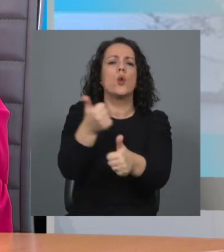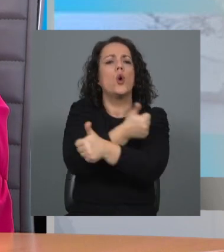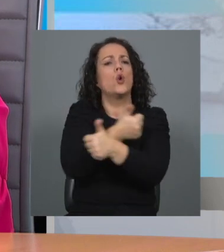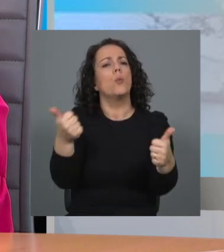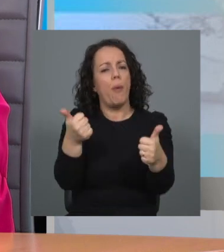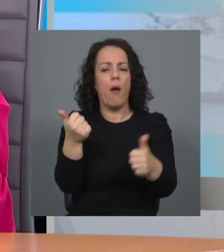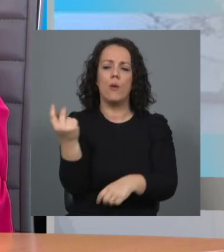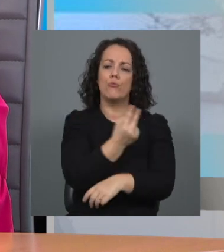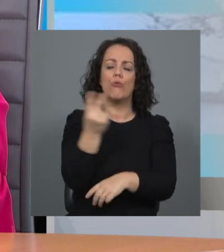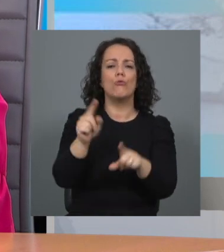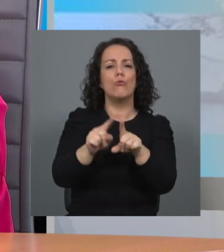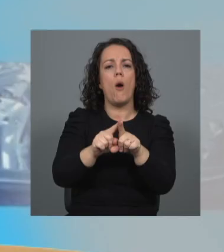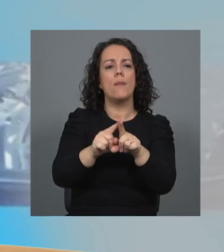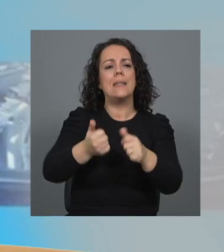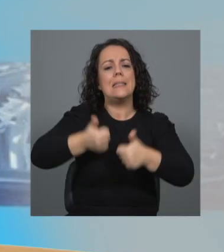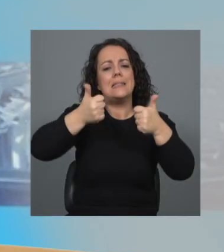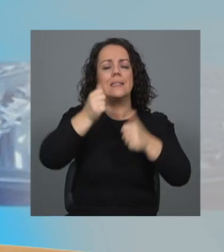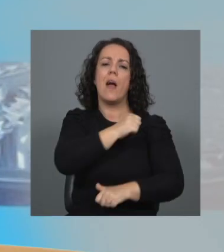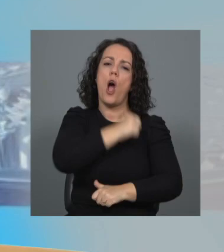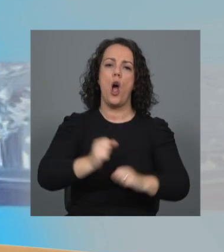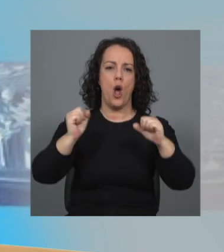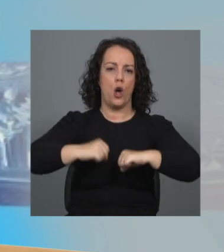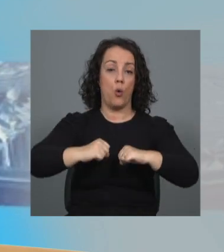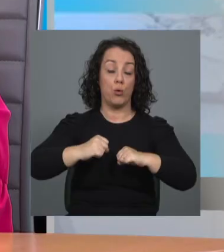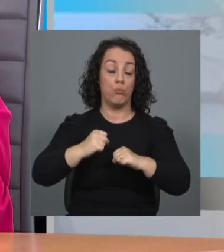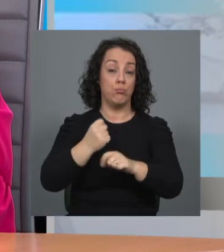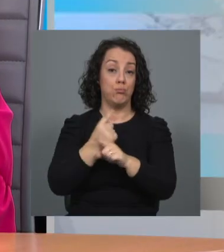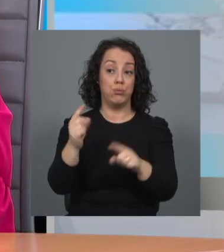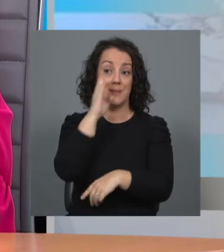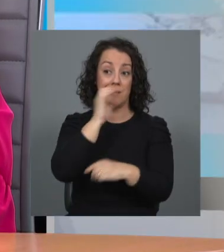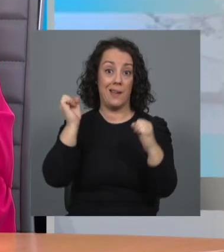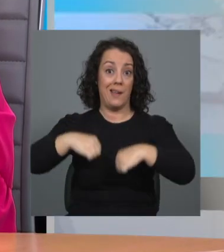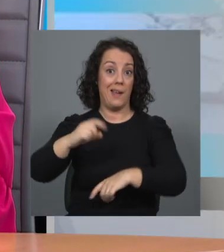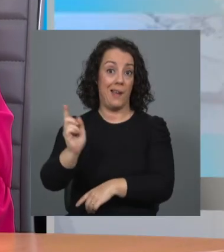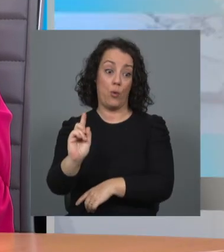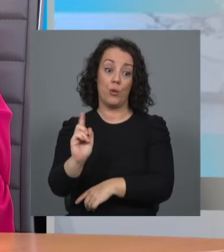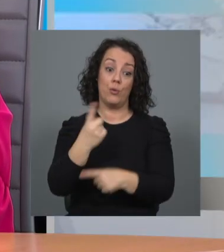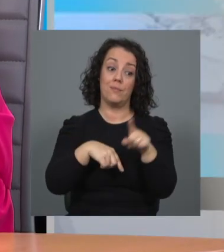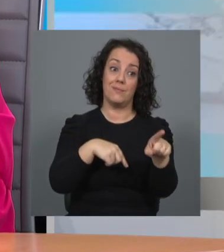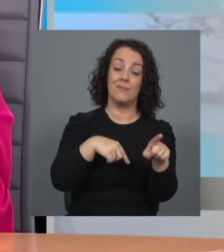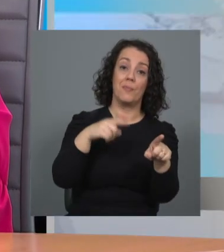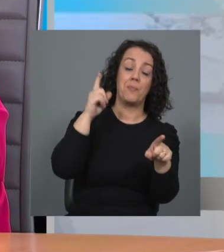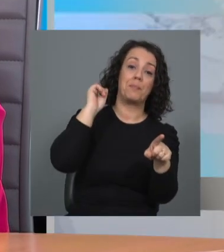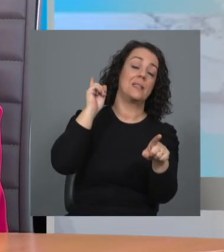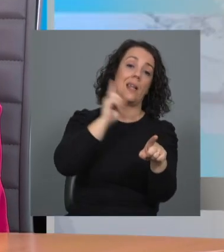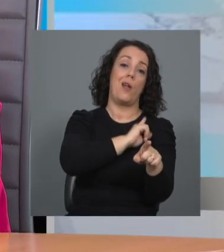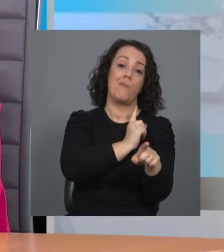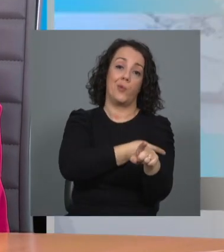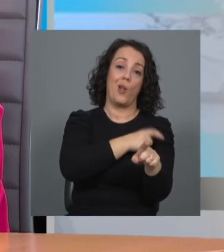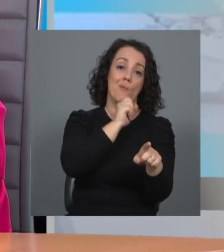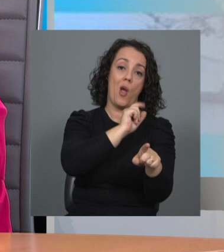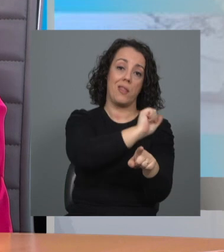acordo. Até porque, se não estiverem, o Presidente, neste caso, tem poder para impor a